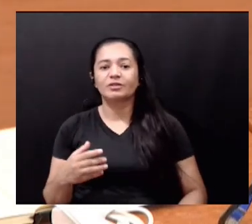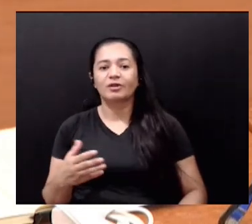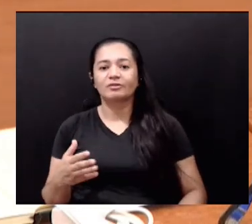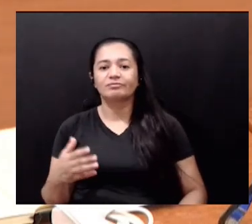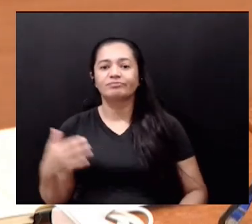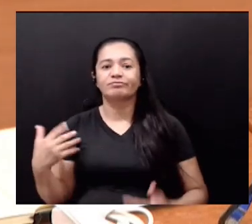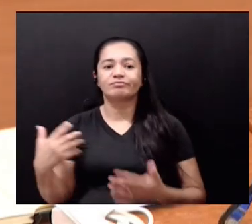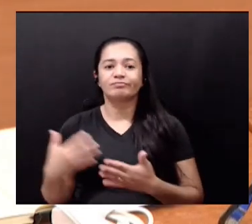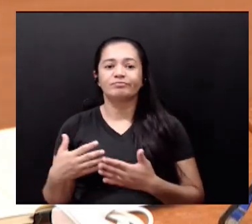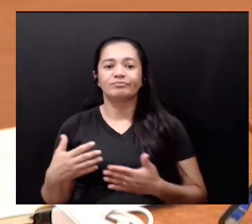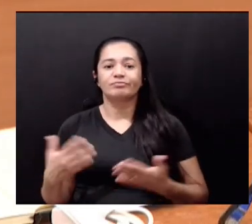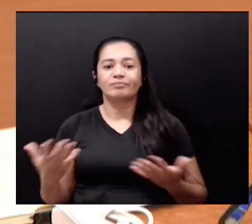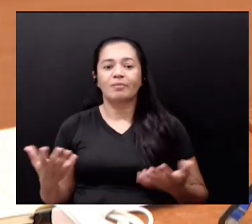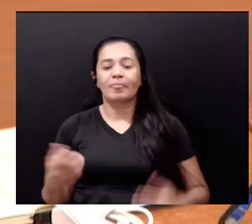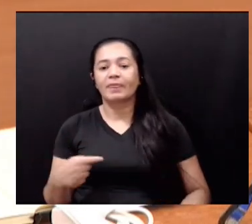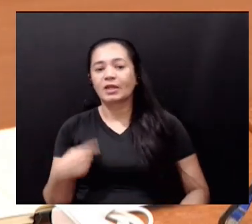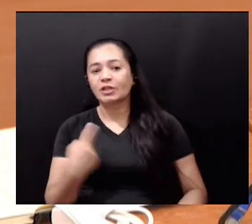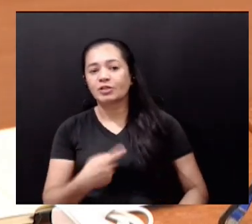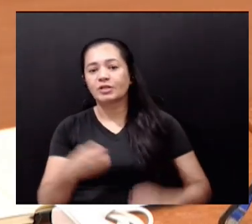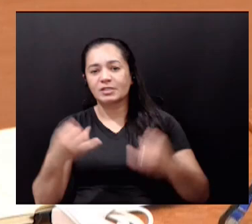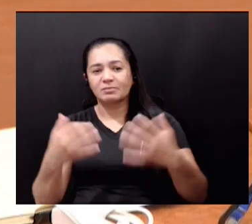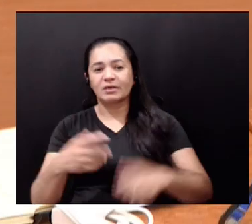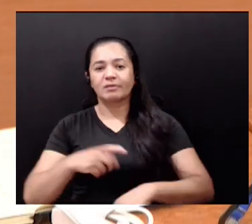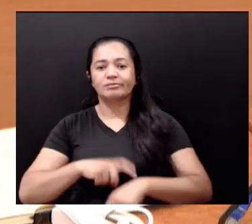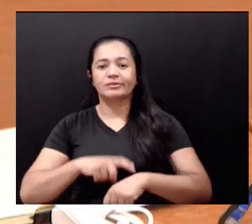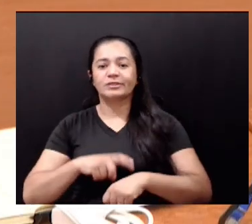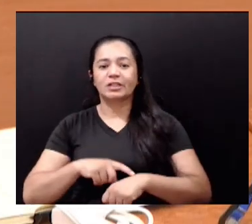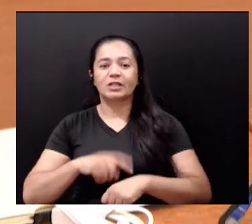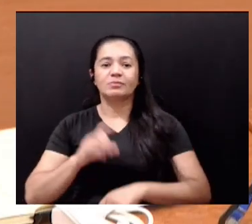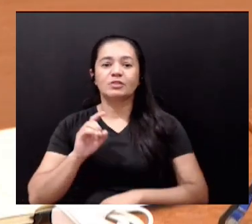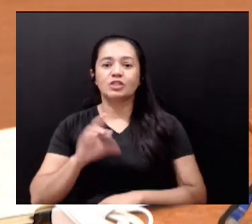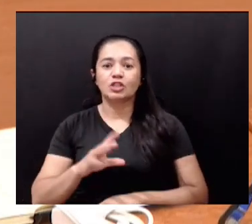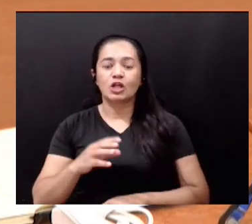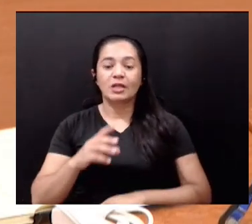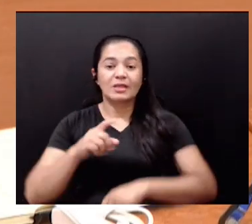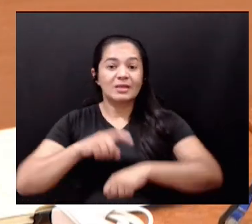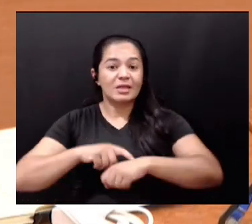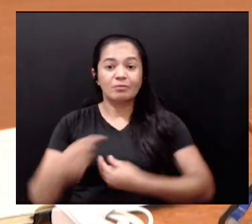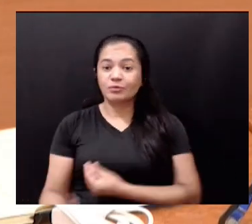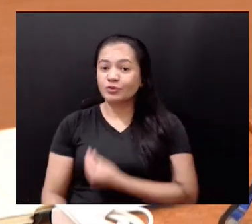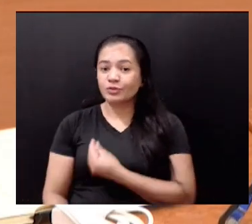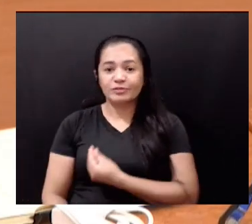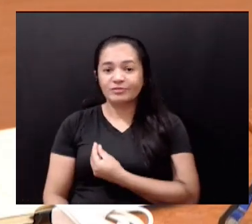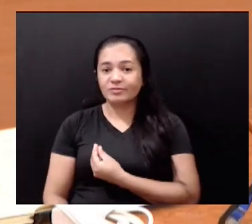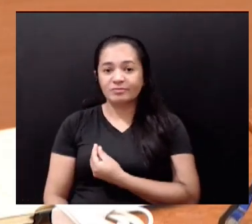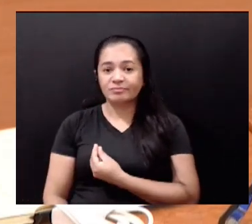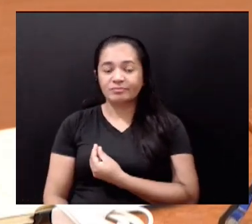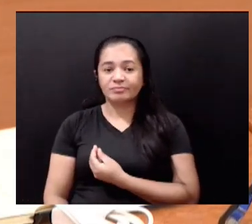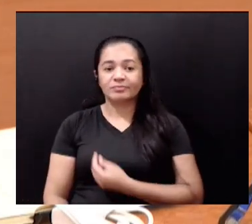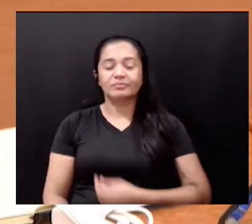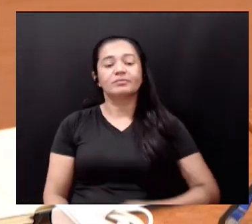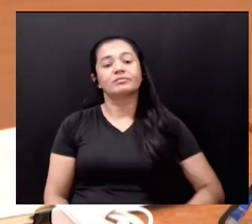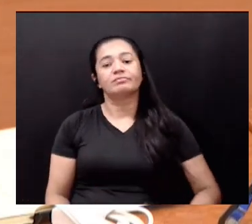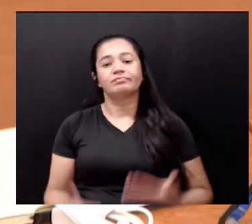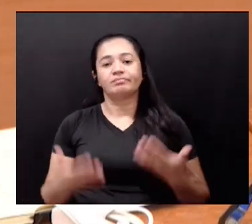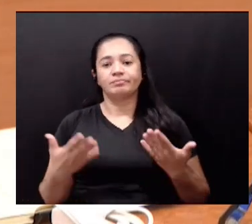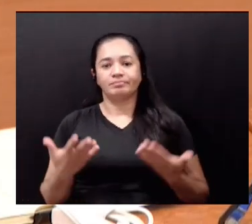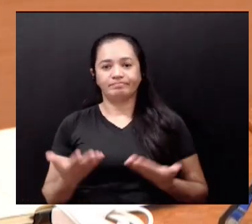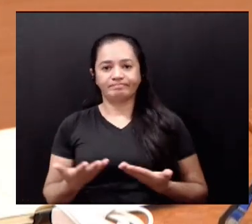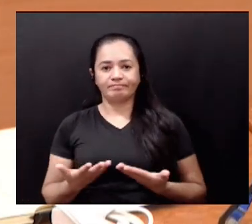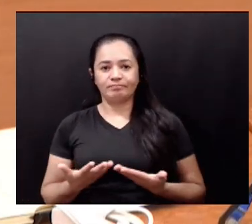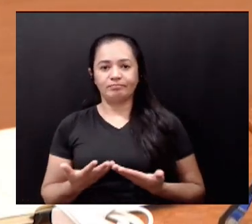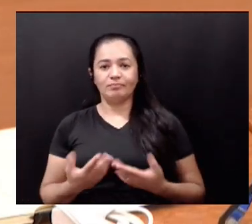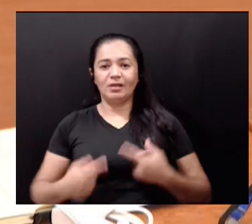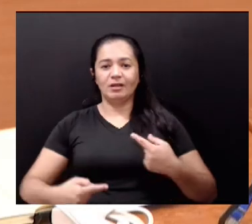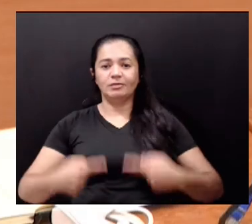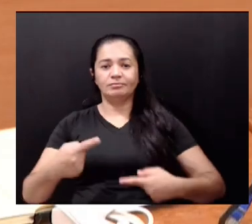quando a gente fala de tempo, muitas vezes a gente está falando de tempo de vida mesmo das mulheres. Então, a discussão da jornada